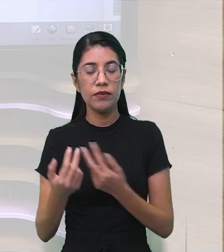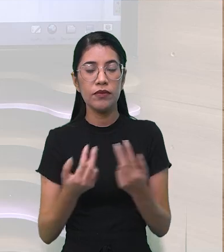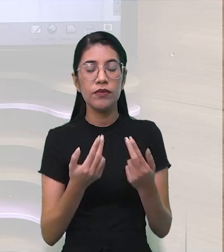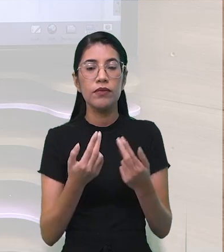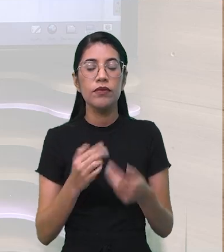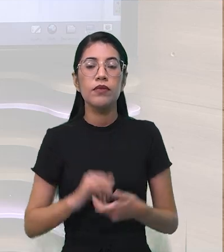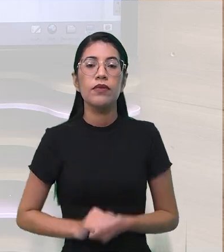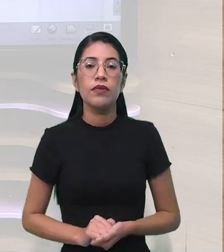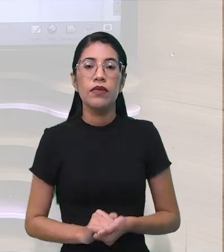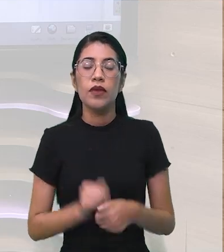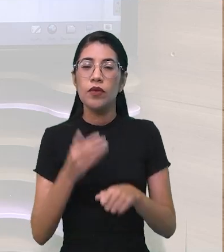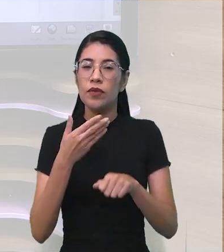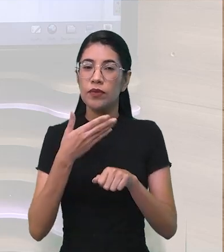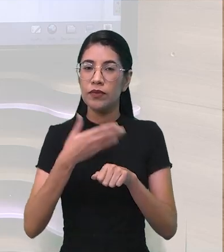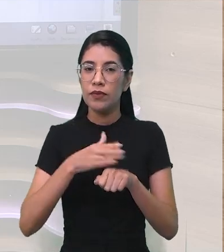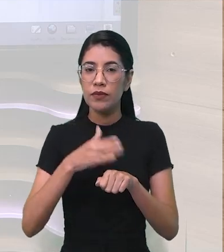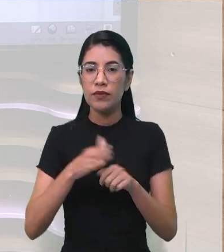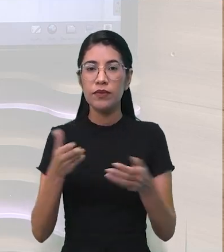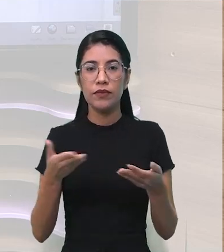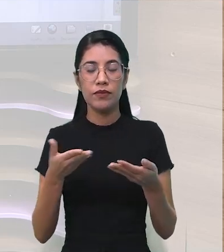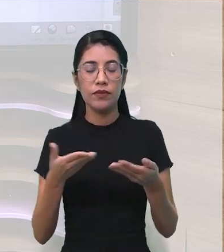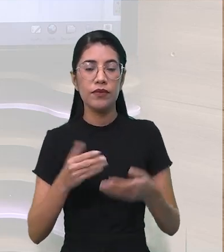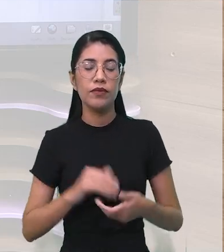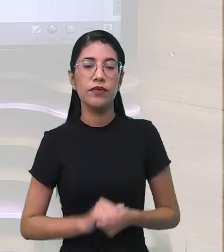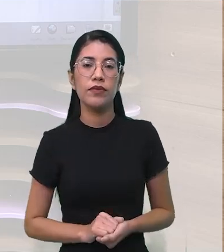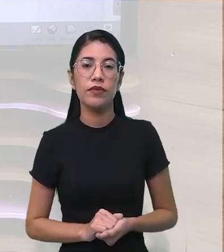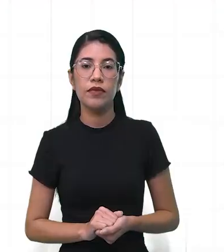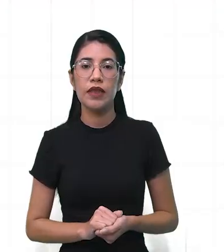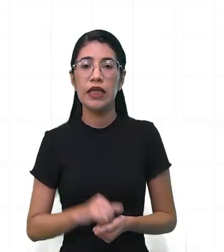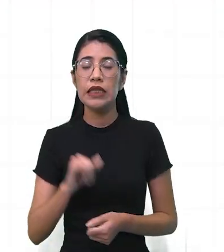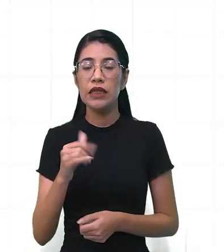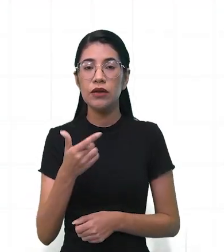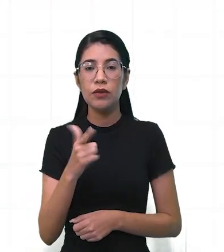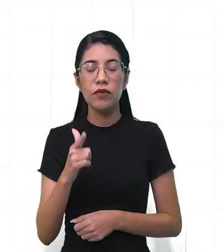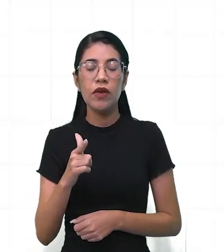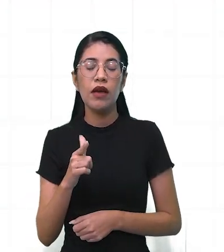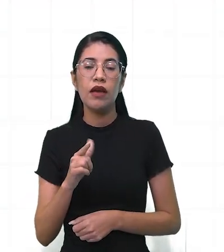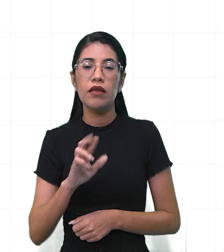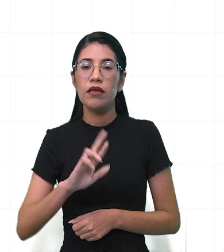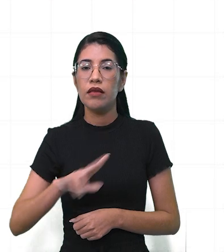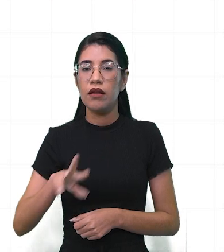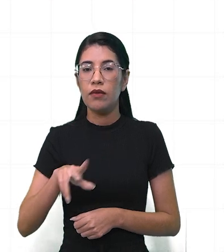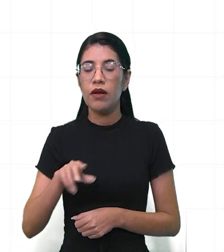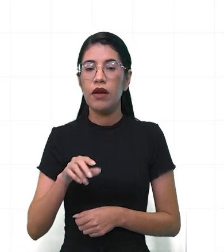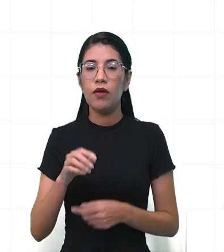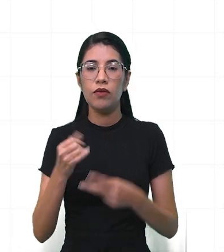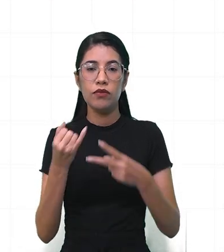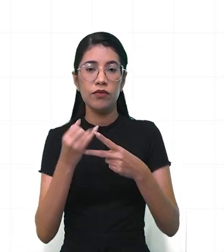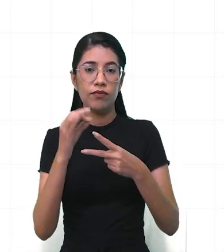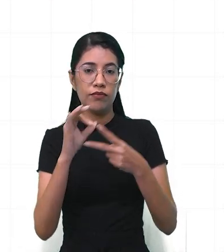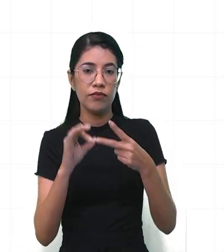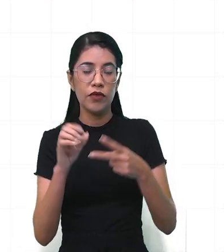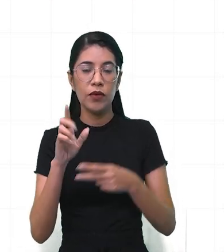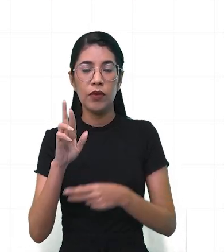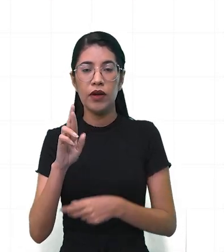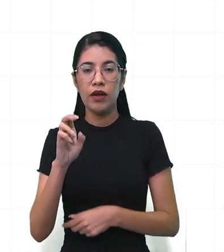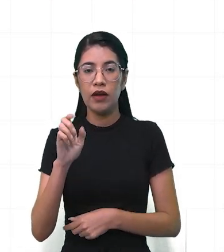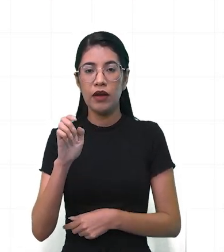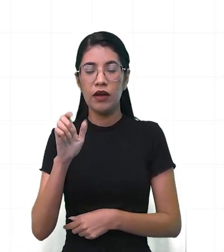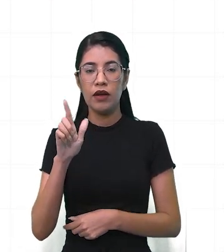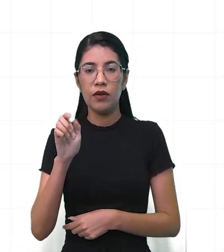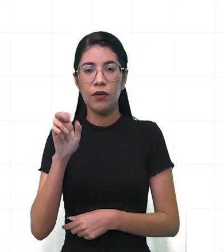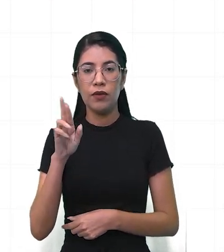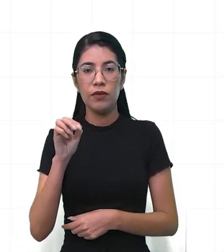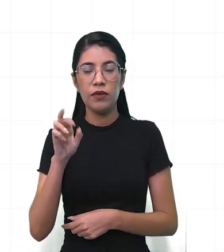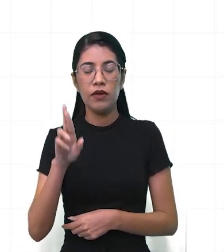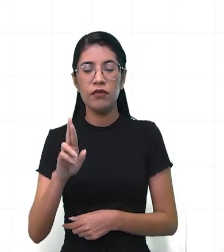ok? Vamos exercitar então isso? E quando não for um polígono regular? Olha aí o nosso caso, o exemplo de